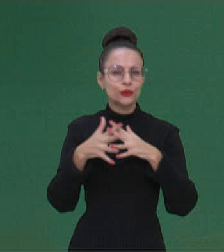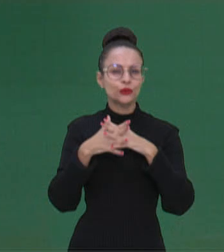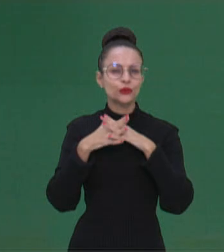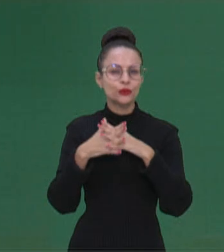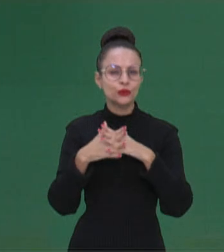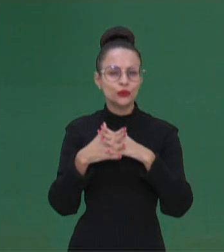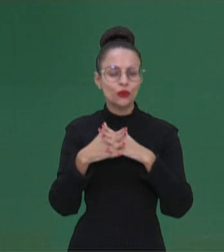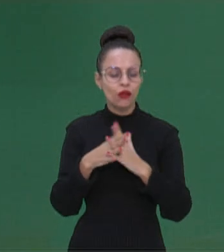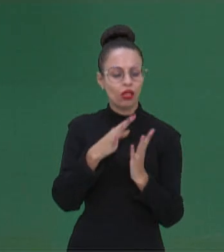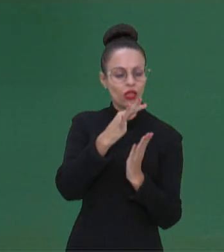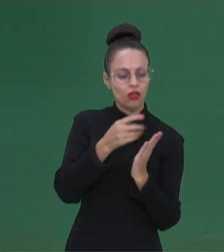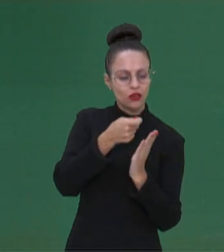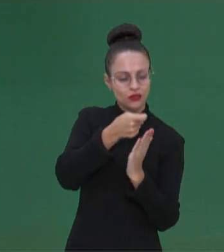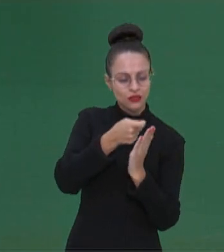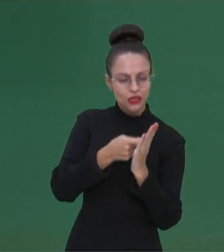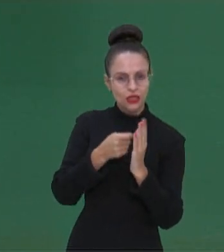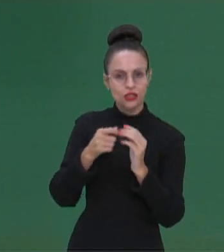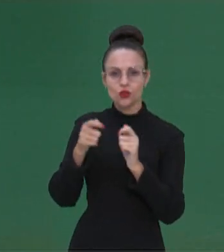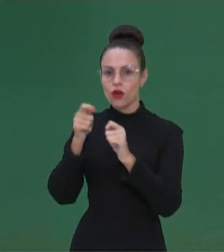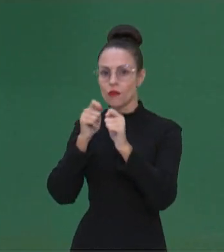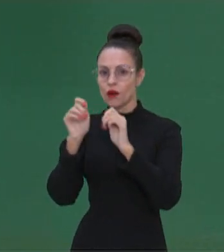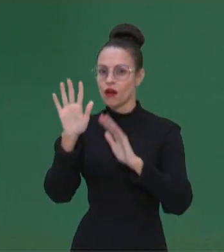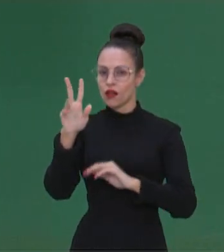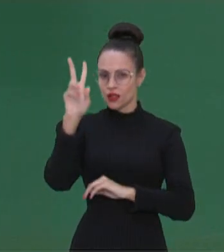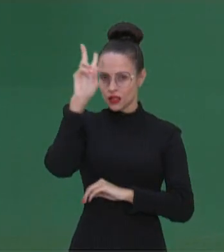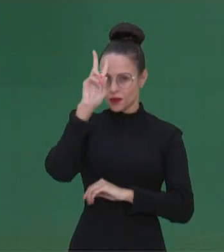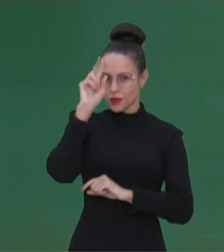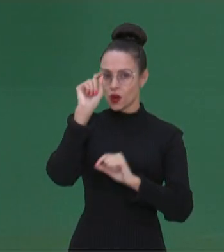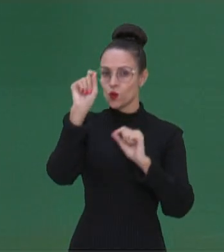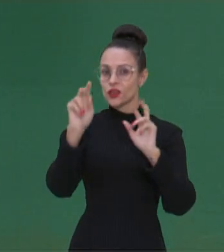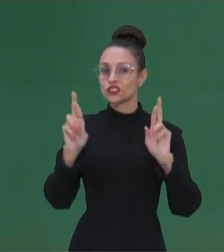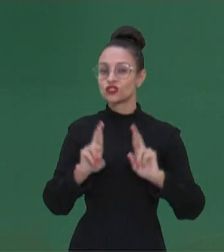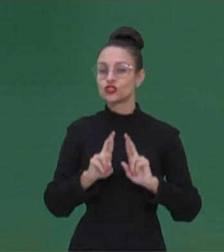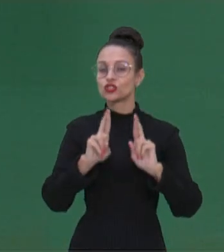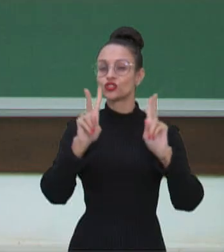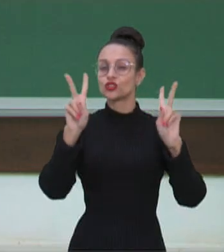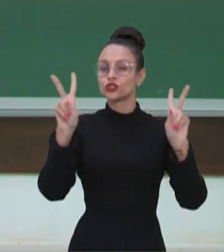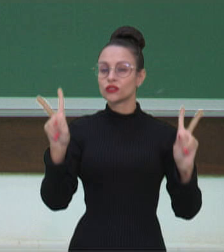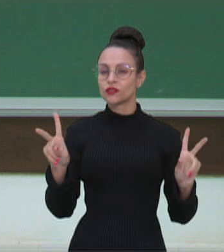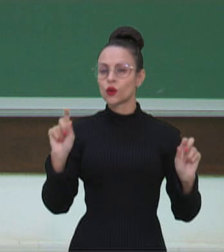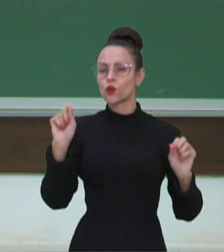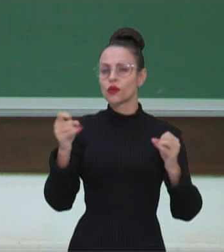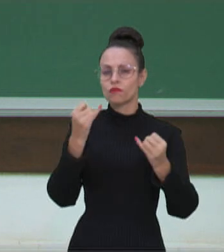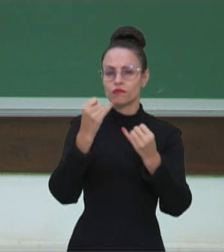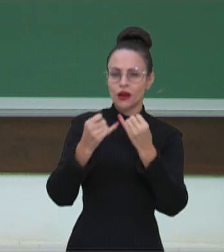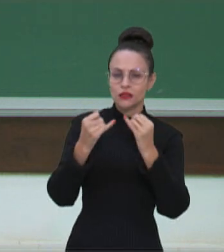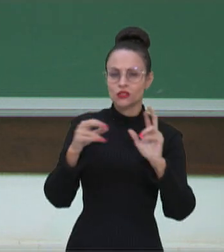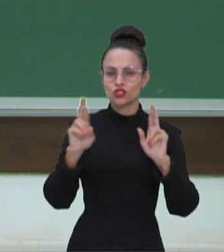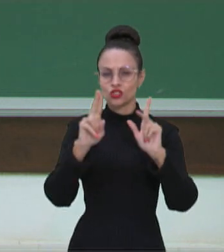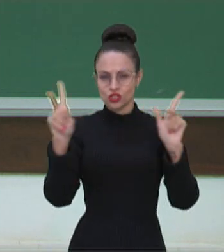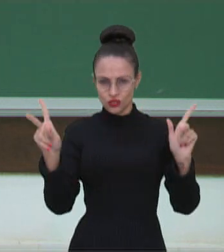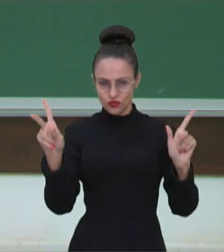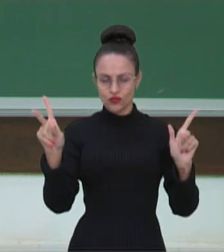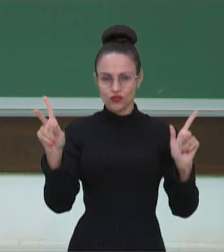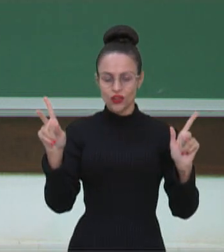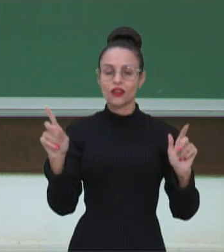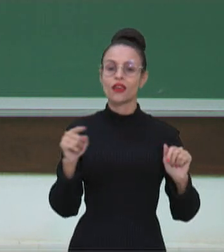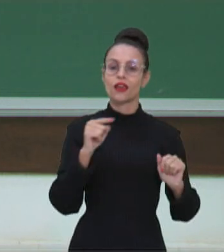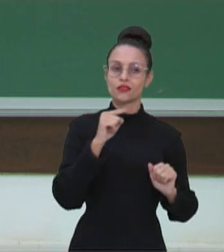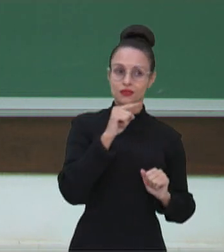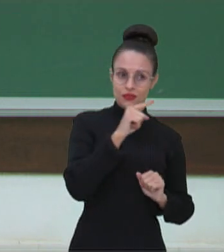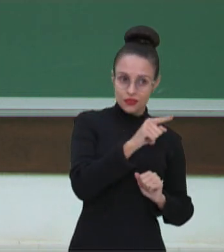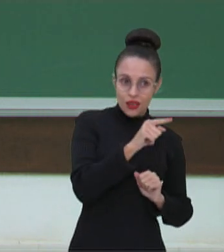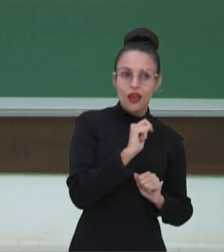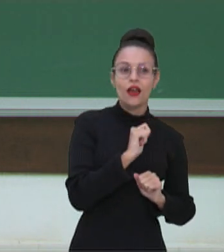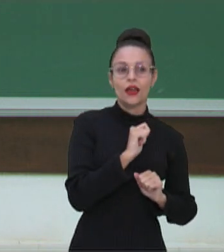na reportagem. Vamos relembrar um pouquinho, então, qual a diferença, o que tem de semelhança e de diferença entre esses dois gêneros,